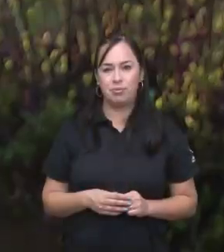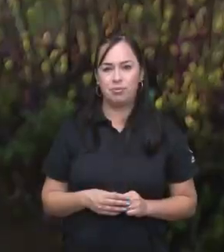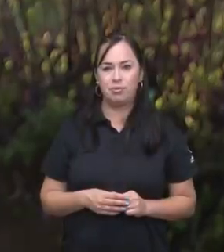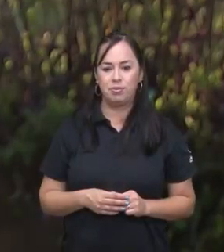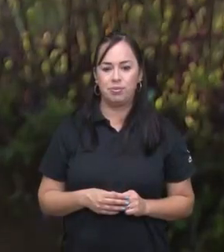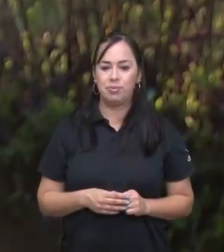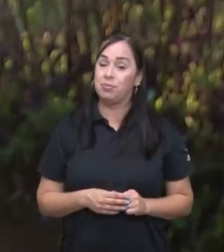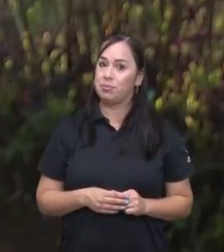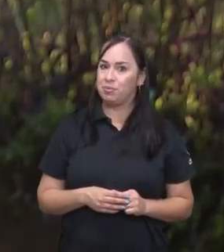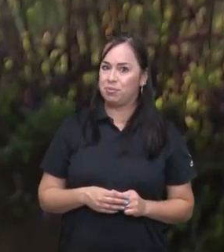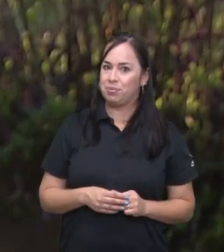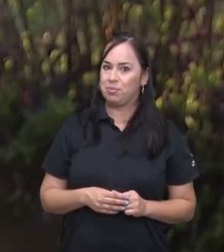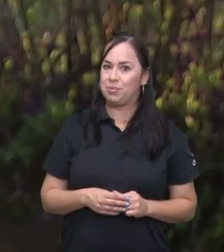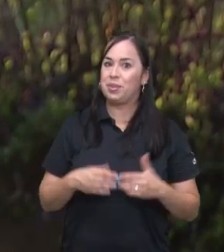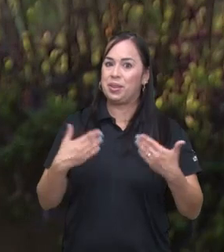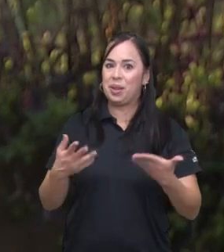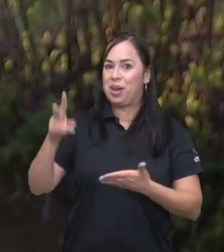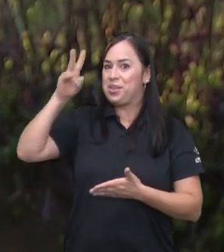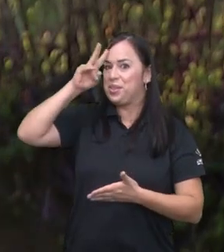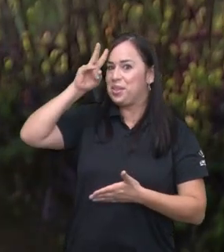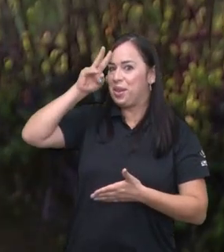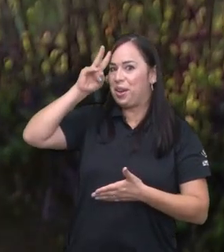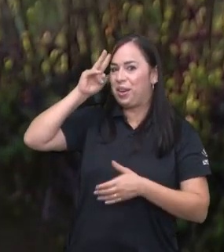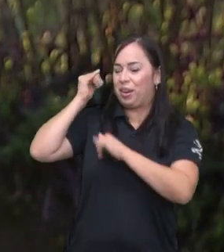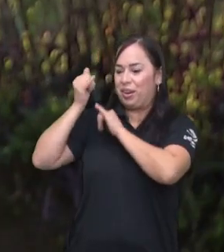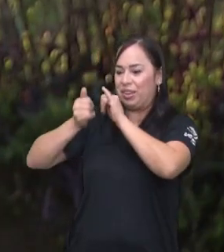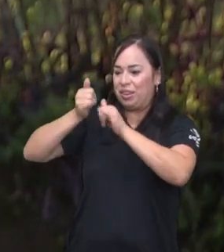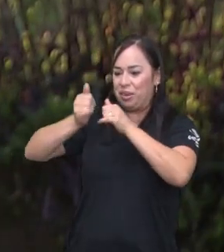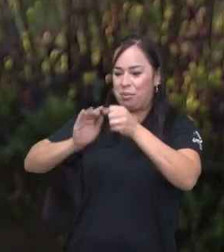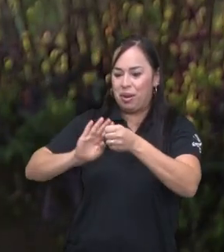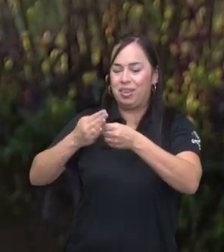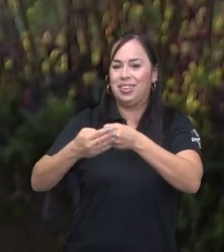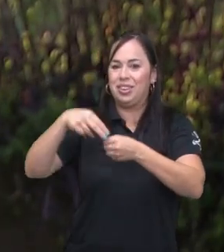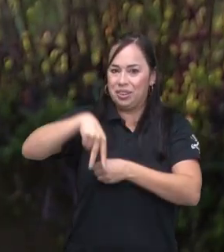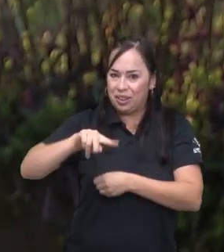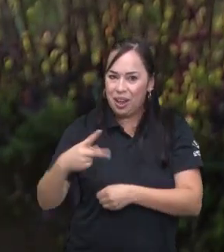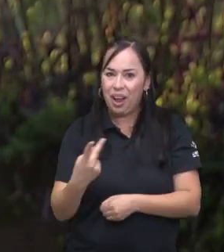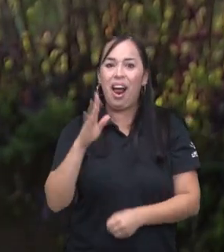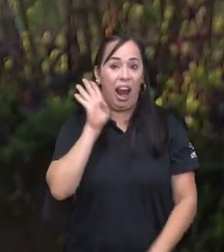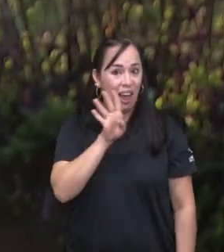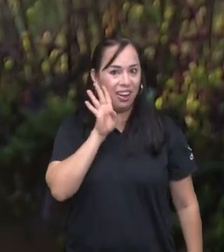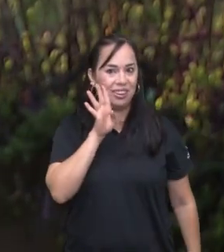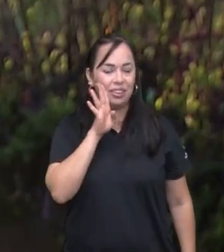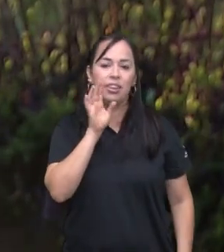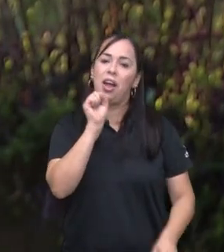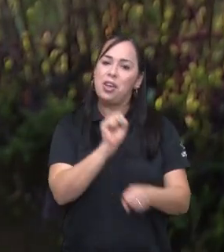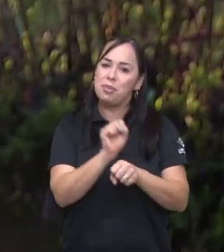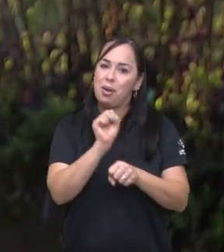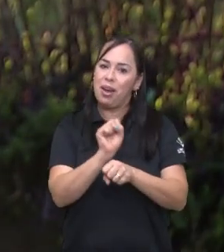E essas foram as histórias do bairro Novo Horizonte. Muito legais, né? E eu espero você